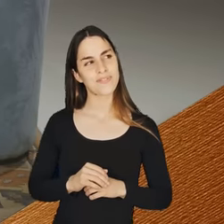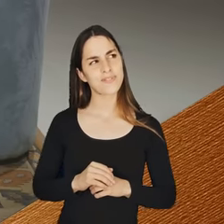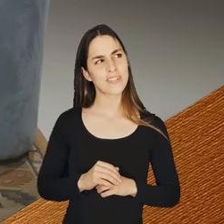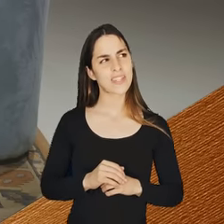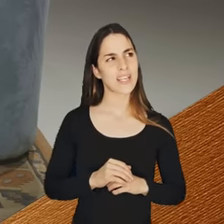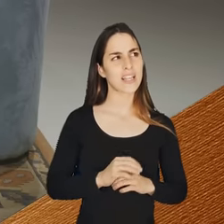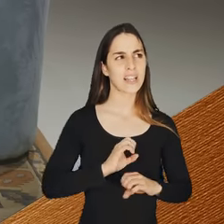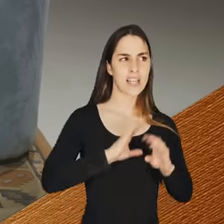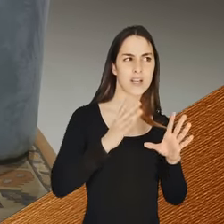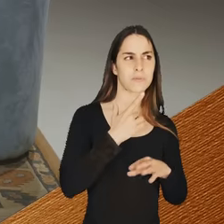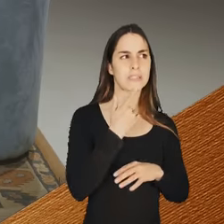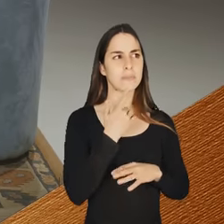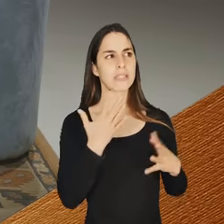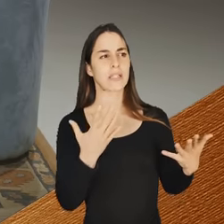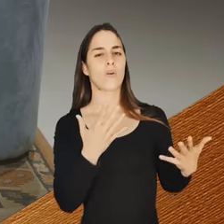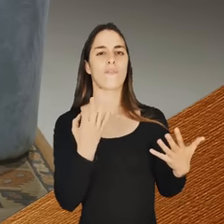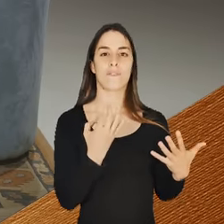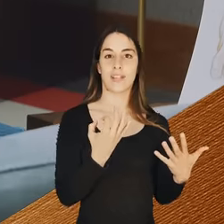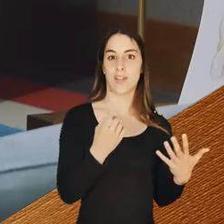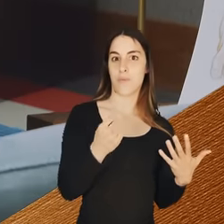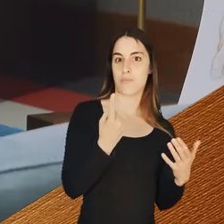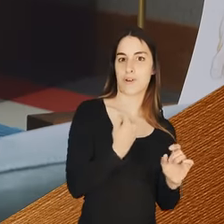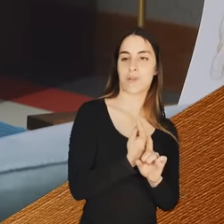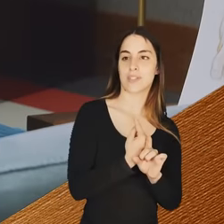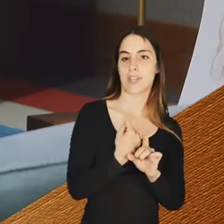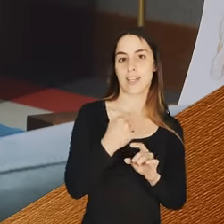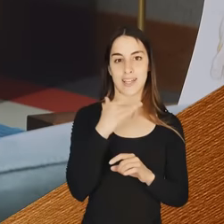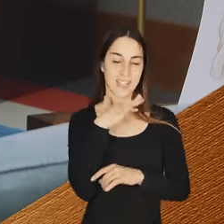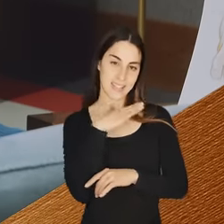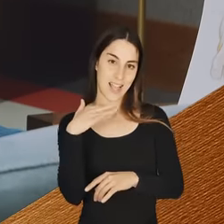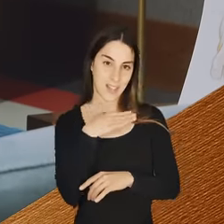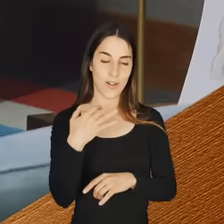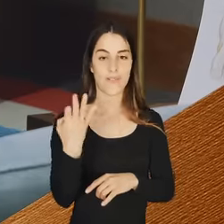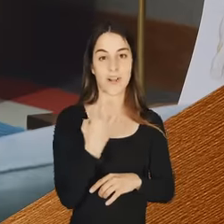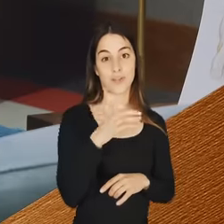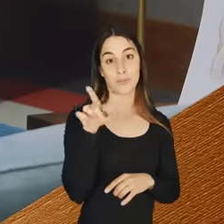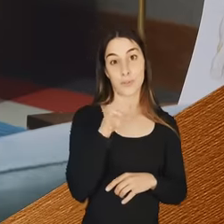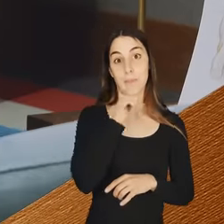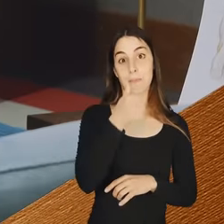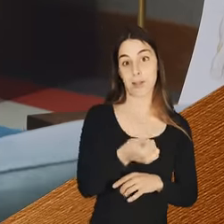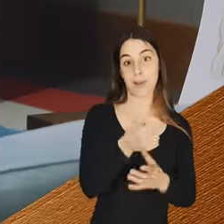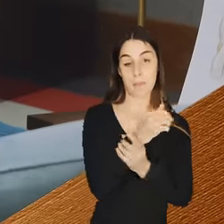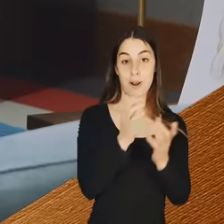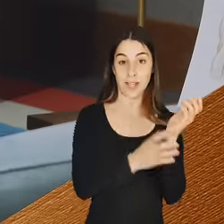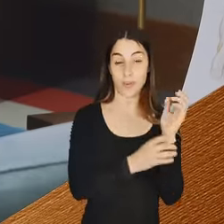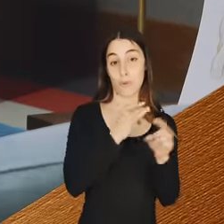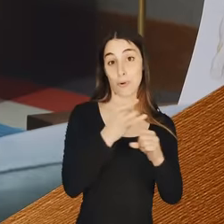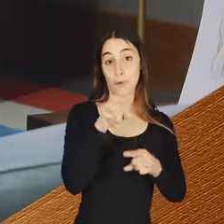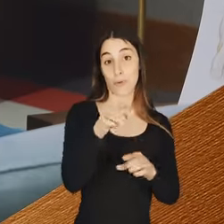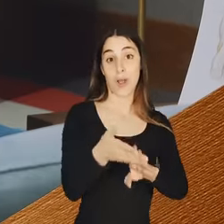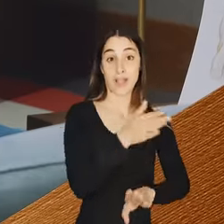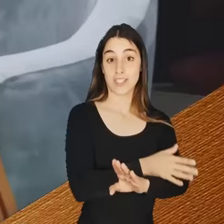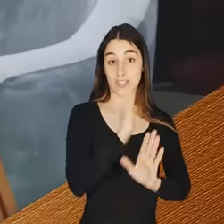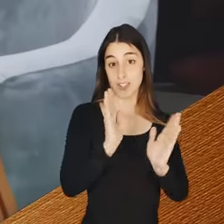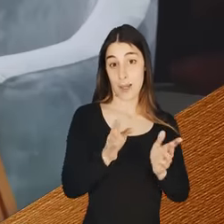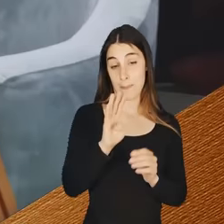Claro, percebo. Então até acabou por ser uma coincidência engraçada o facto de ter perdido os braços, porque já pintava com os pés,